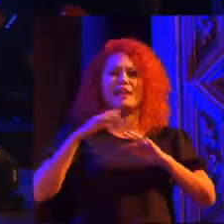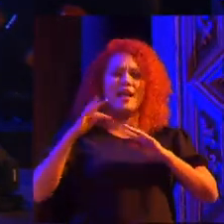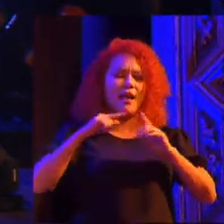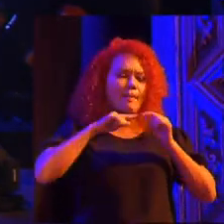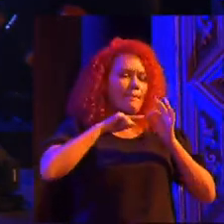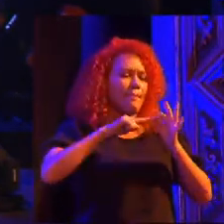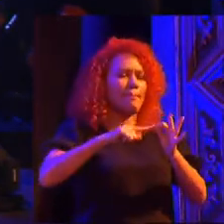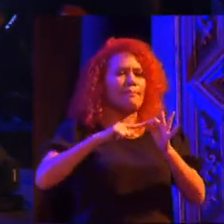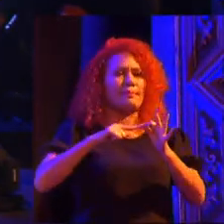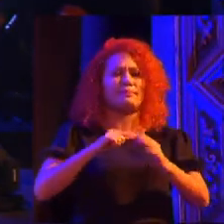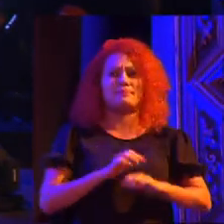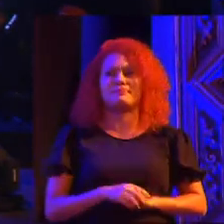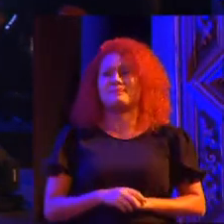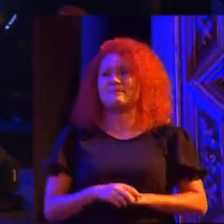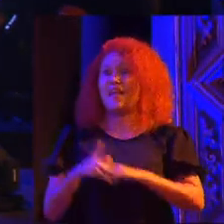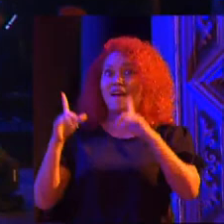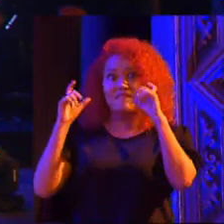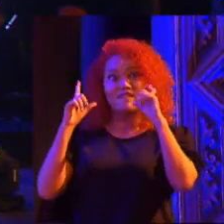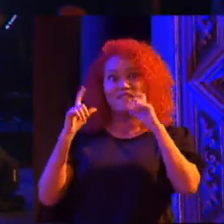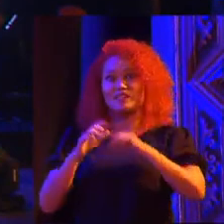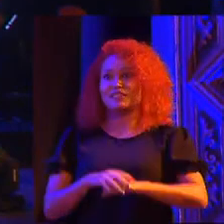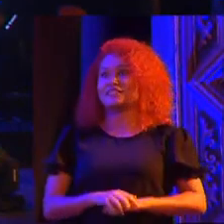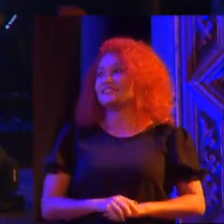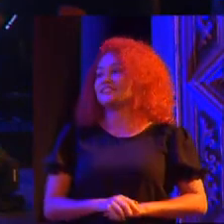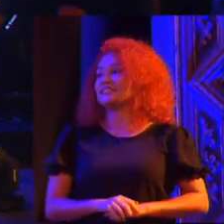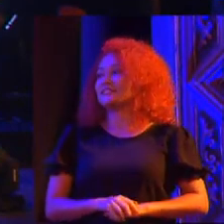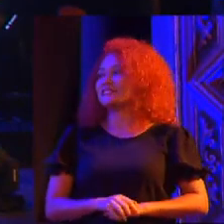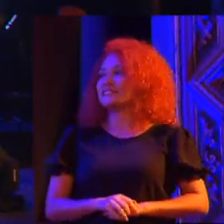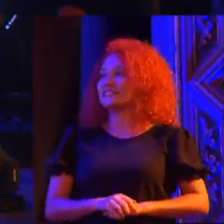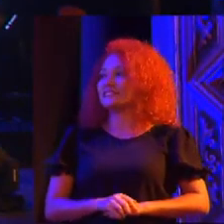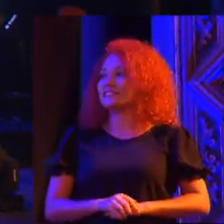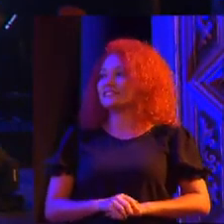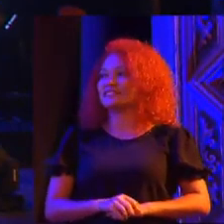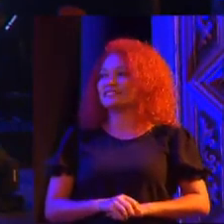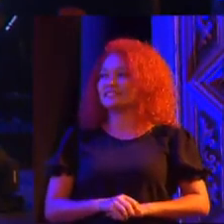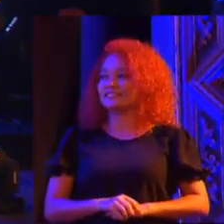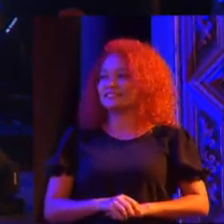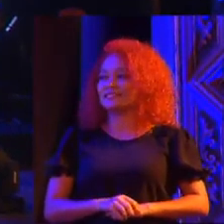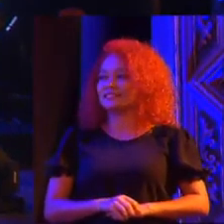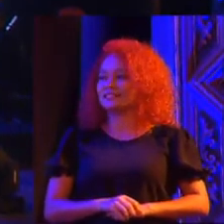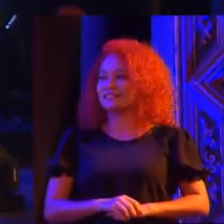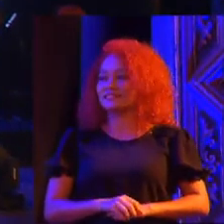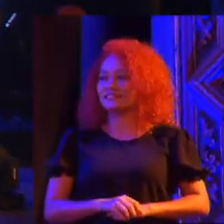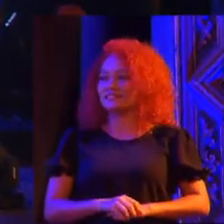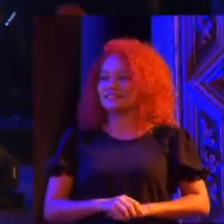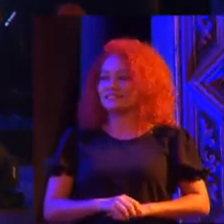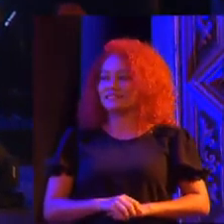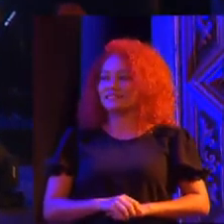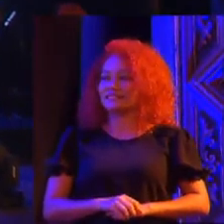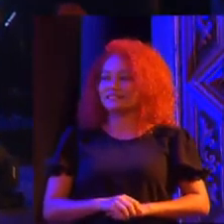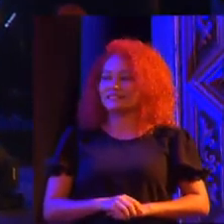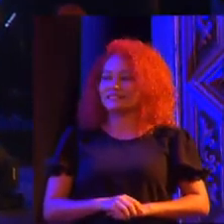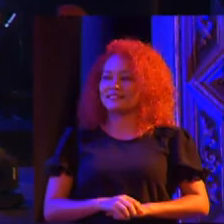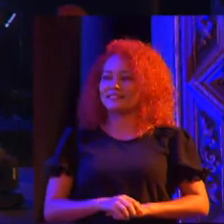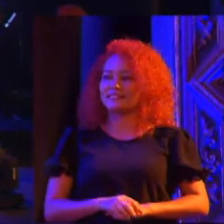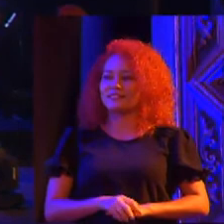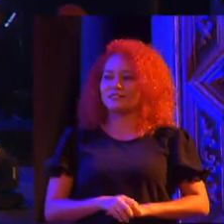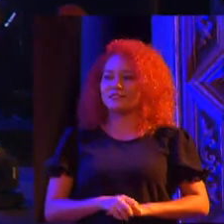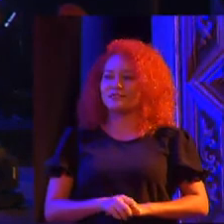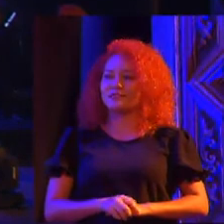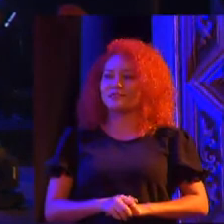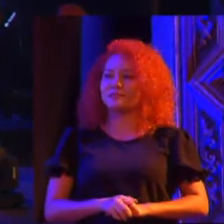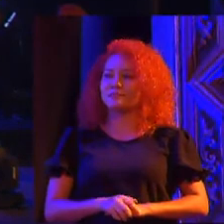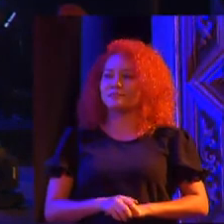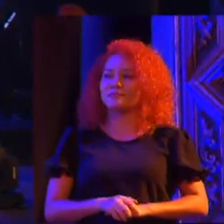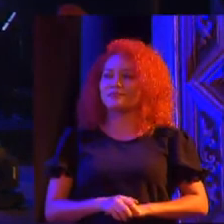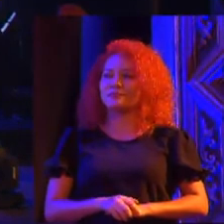periferia. Vamos fazer a foto? A foto, a foto. A foto. Vamos ficar aqui nessa estrelinha para tirar foto bonita? Vou